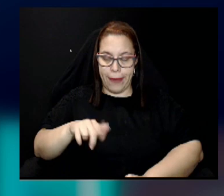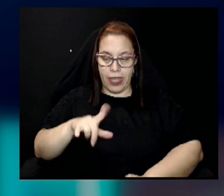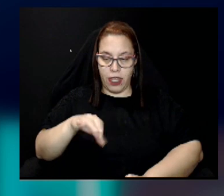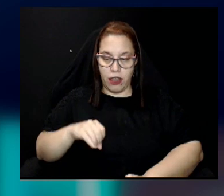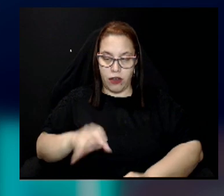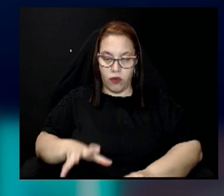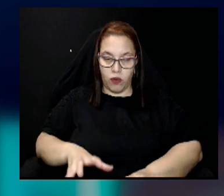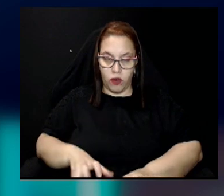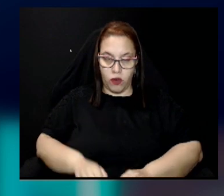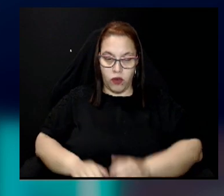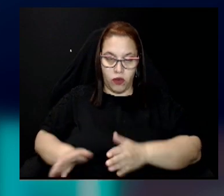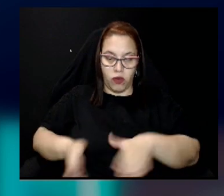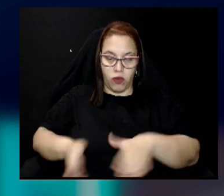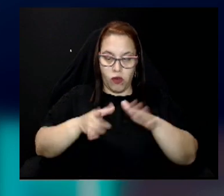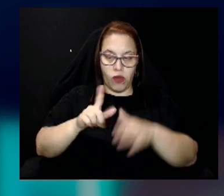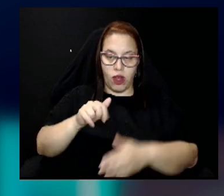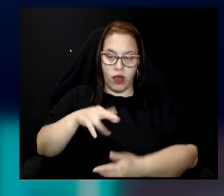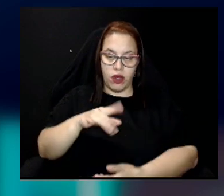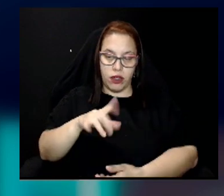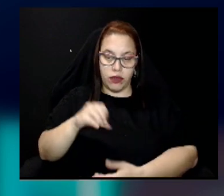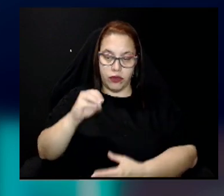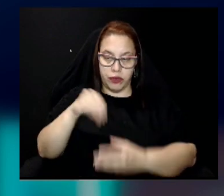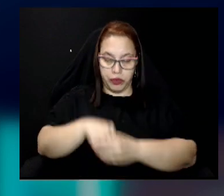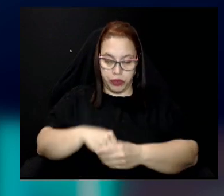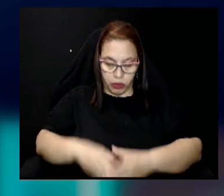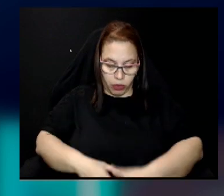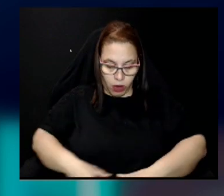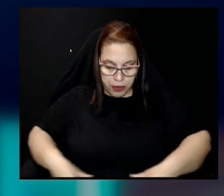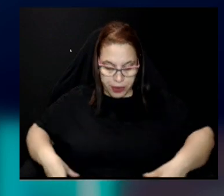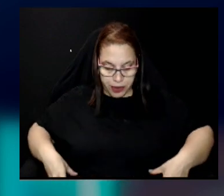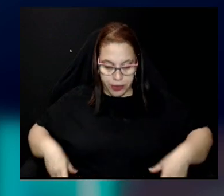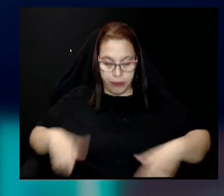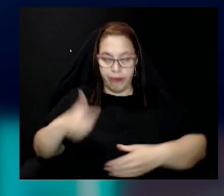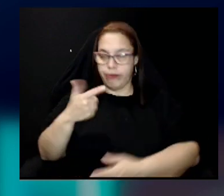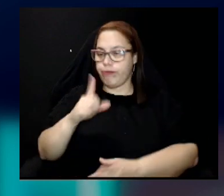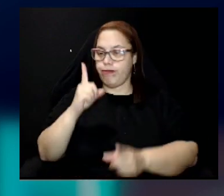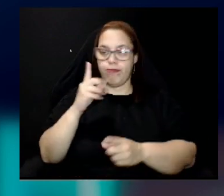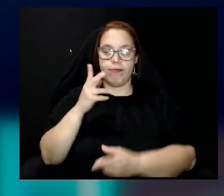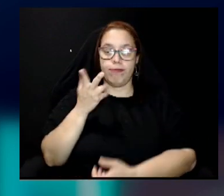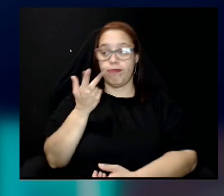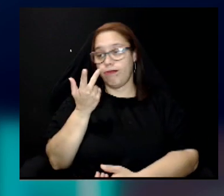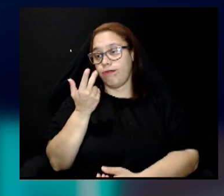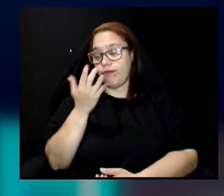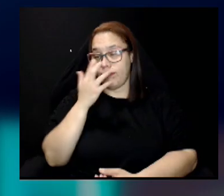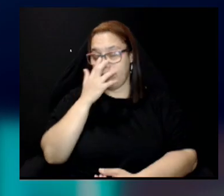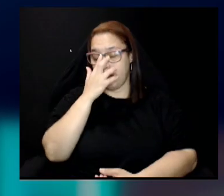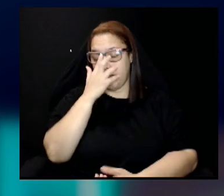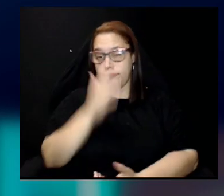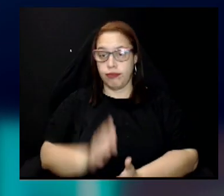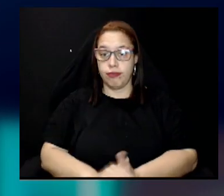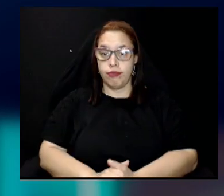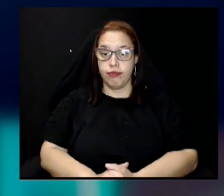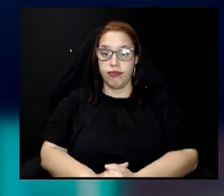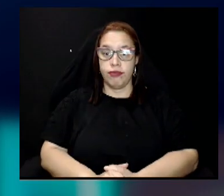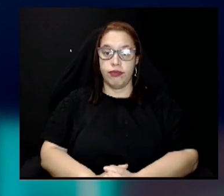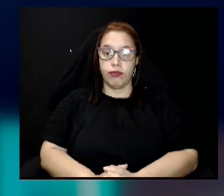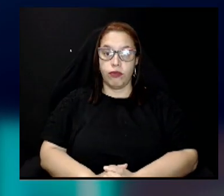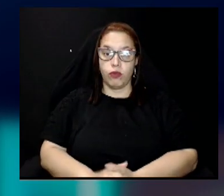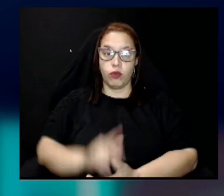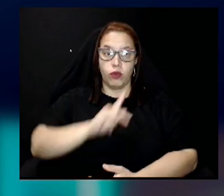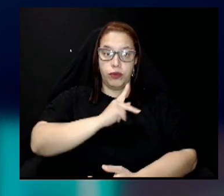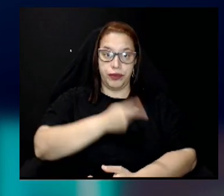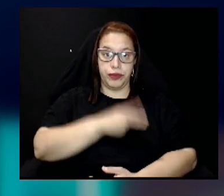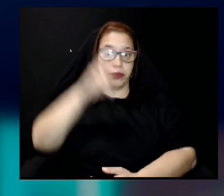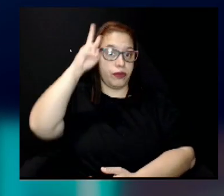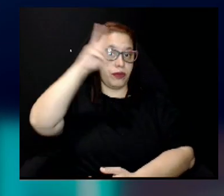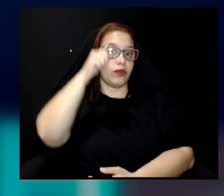produção de um líquido dentro do abdômen. E não é incomum, né, Torres, de a gente ter, Paulo, histórias de mulheres que chegam